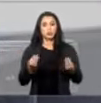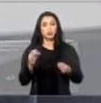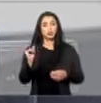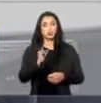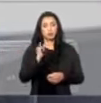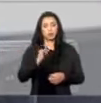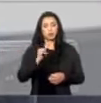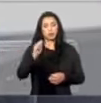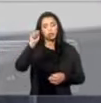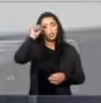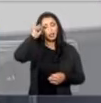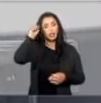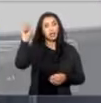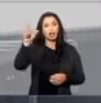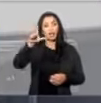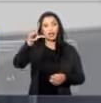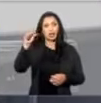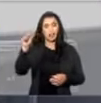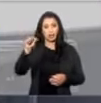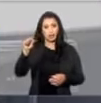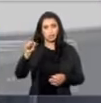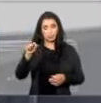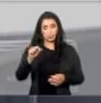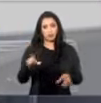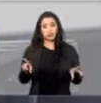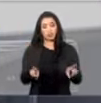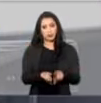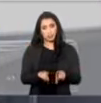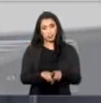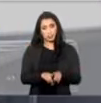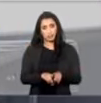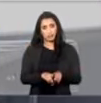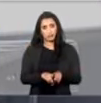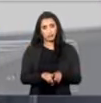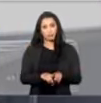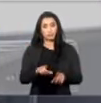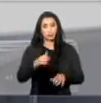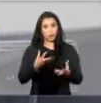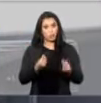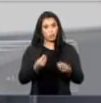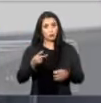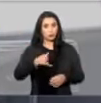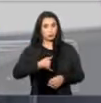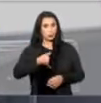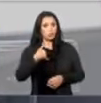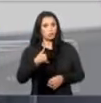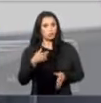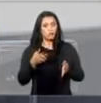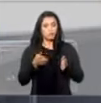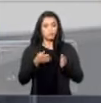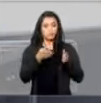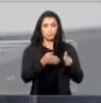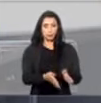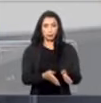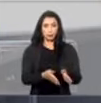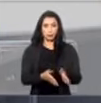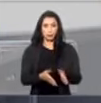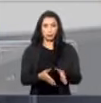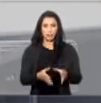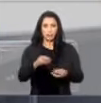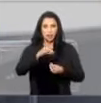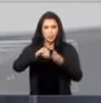africana, todas as quais muitos de nós se orgulham pertencer. Nesse caldo grosso e